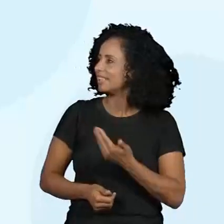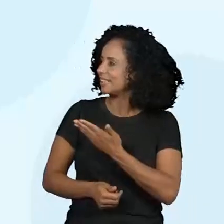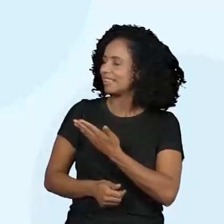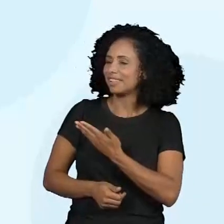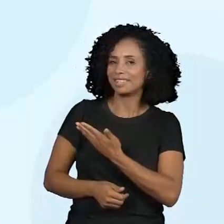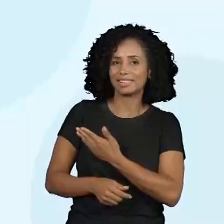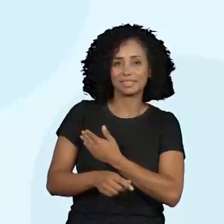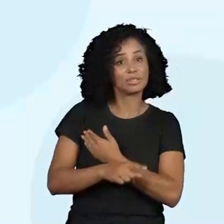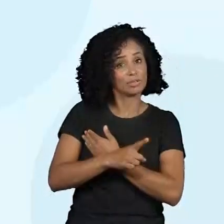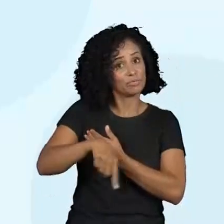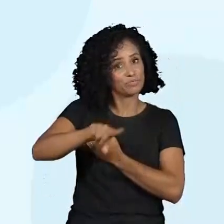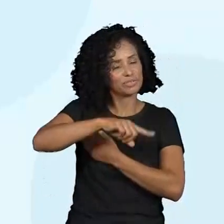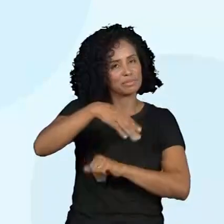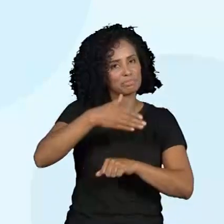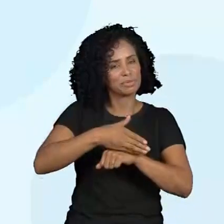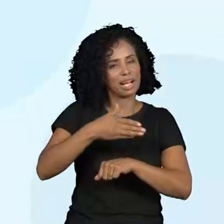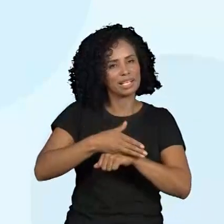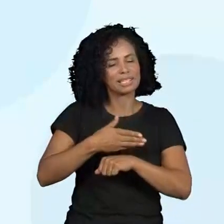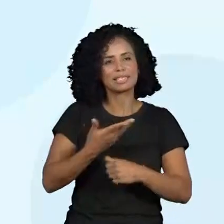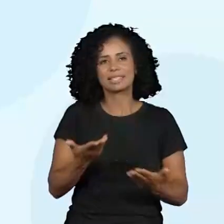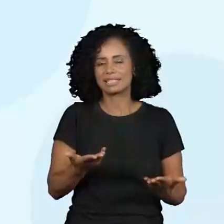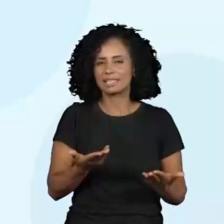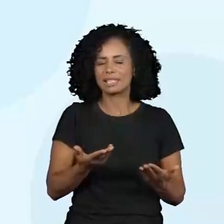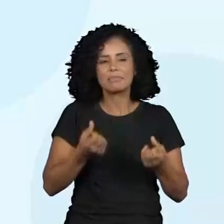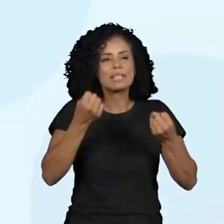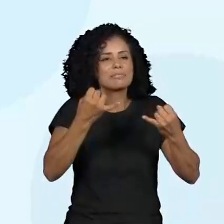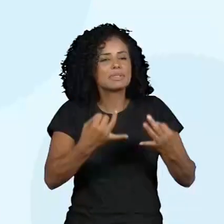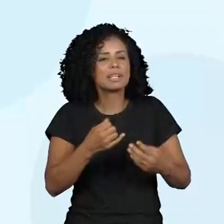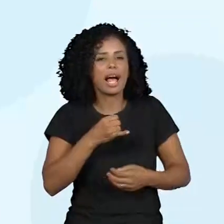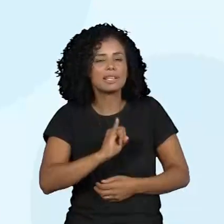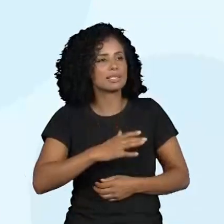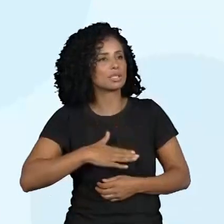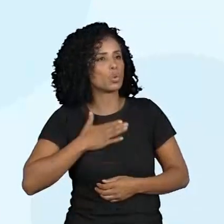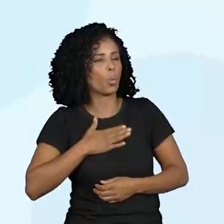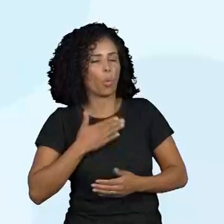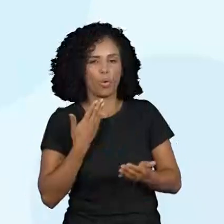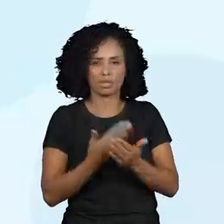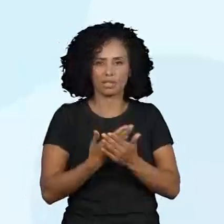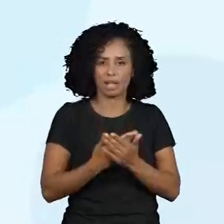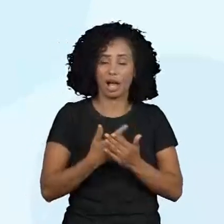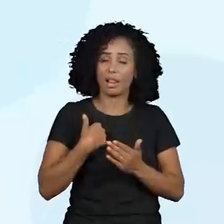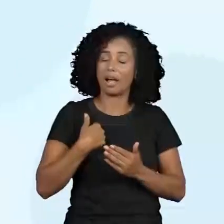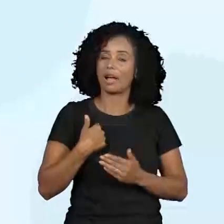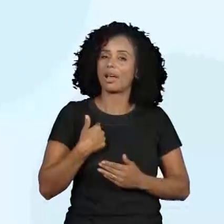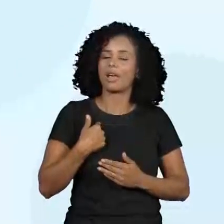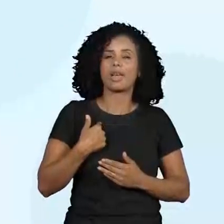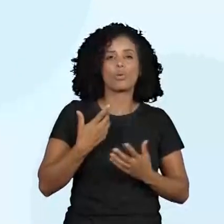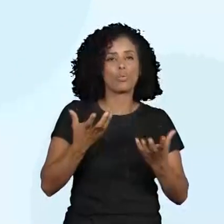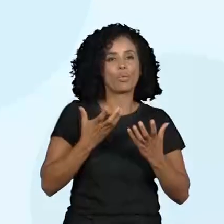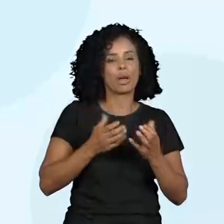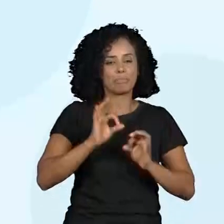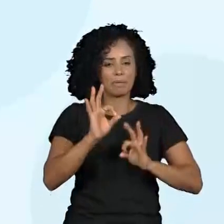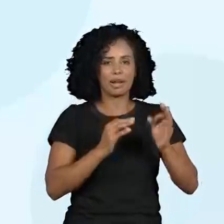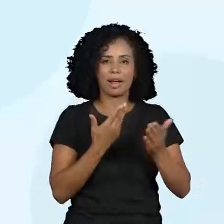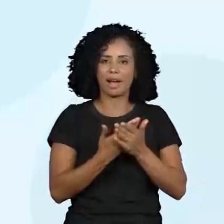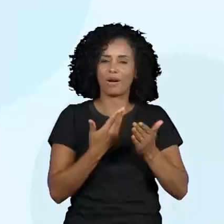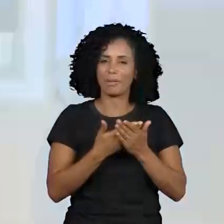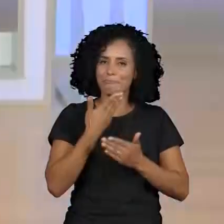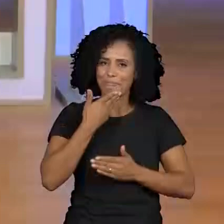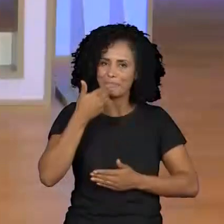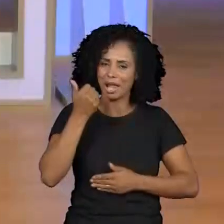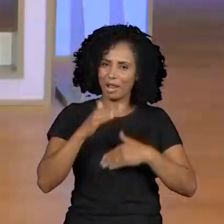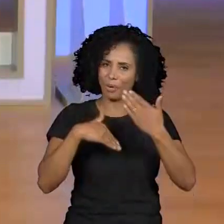que é a sua participação para ajudar-nos a montarmos a montar aulas cada vez melhores para vocês